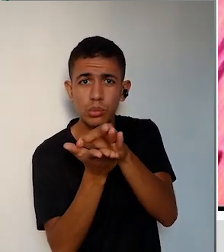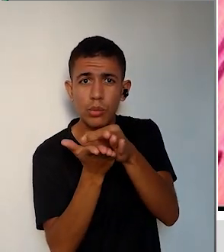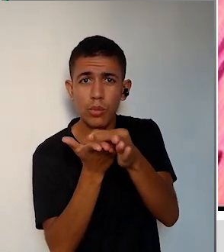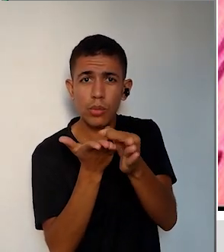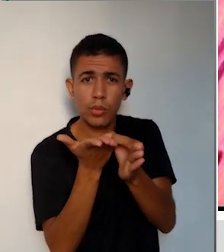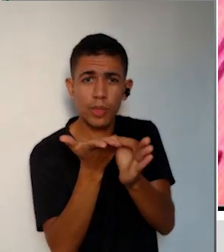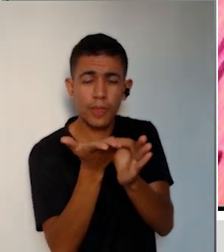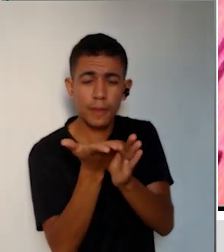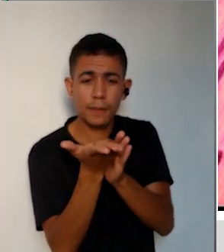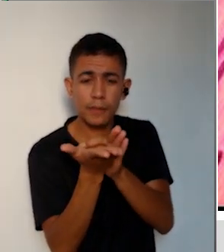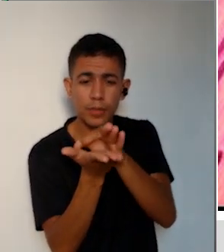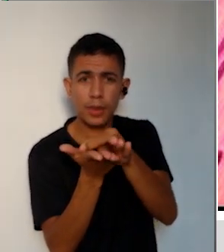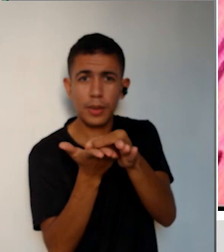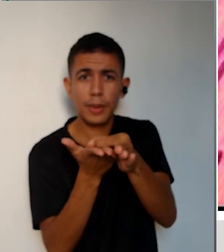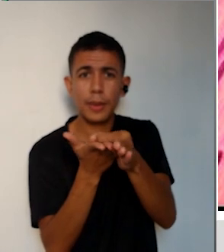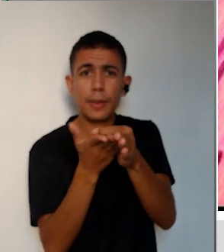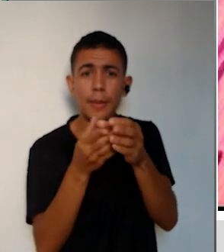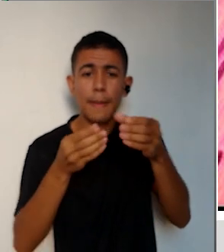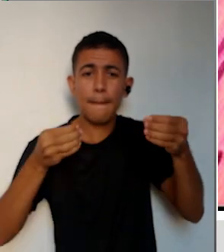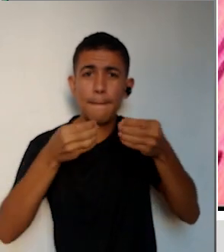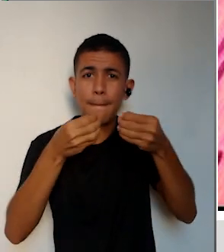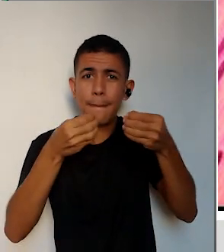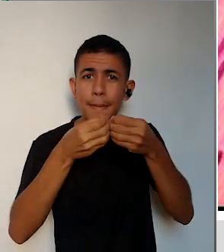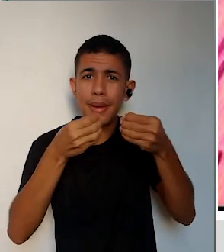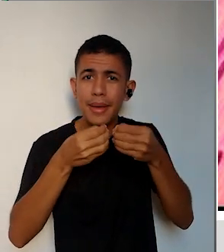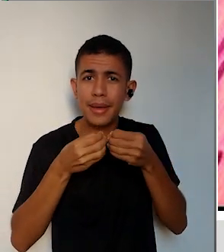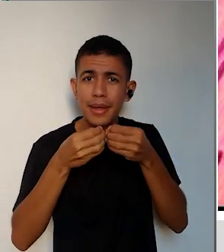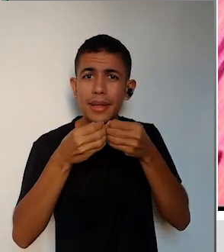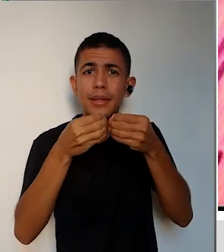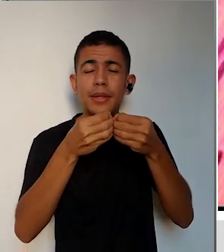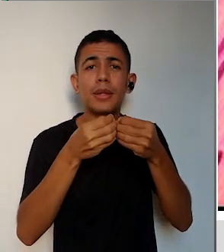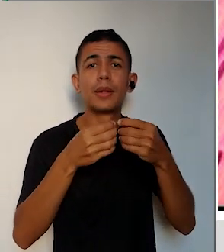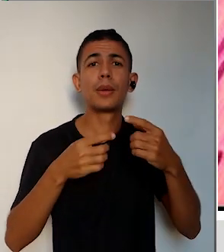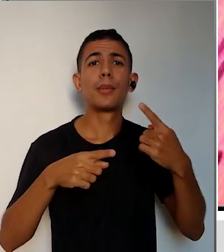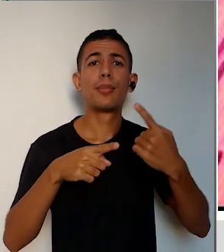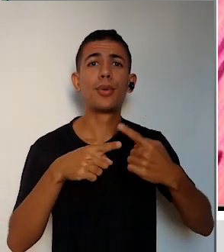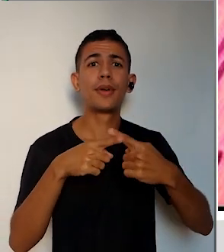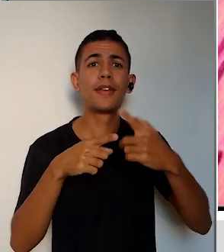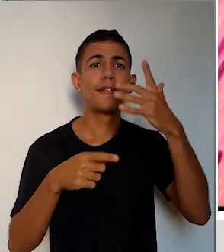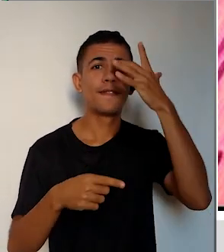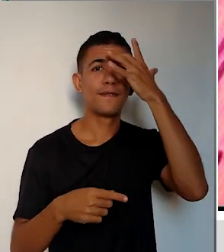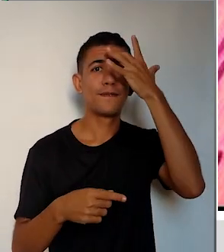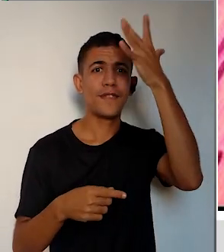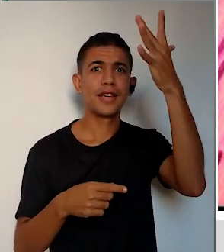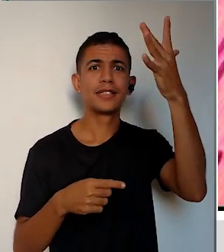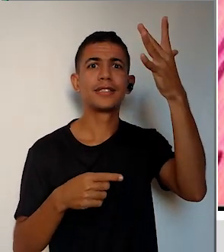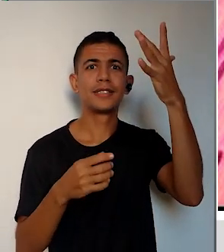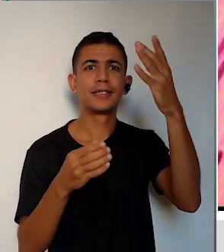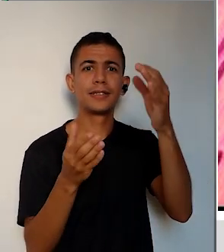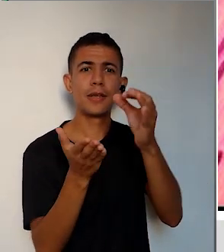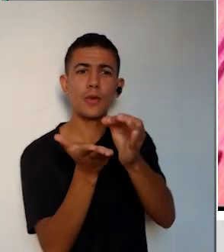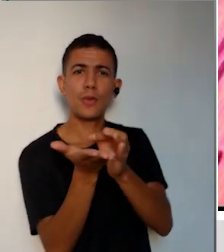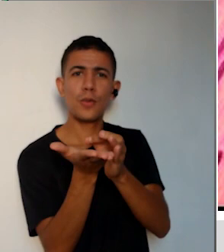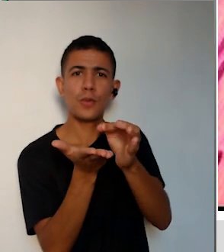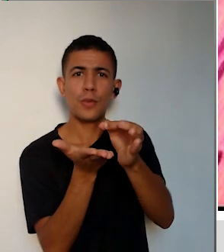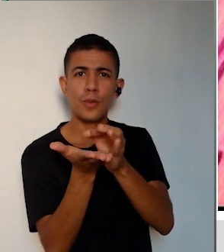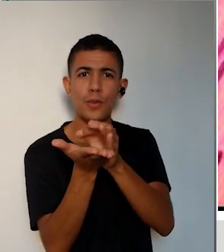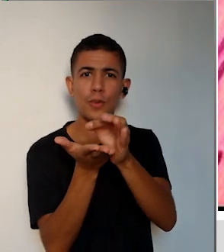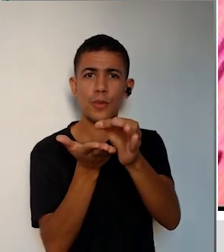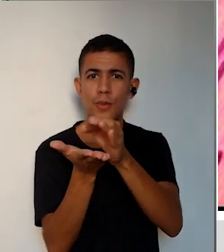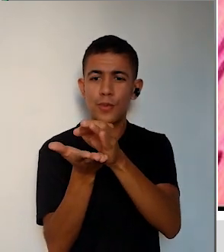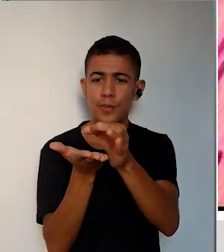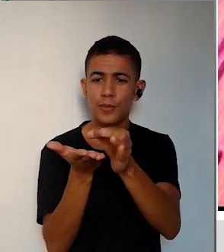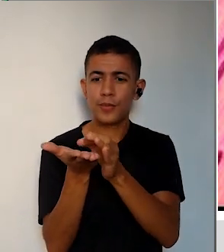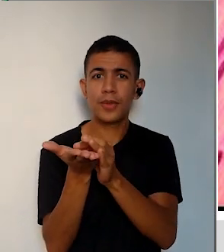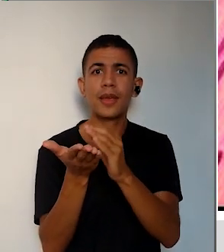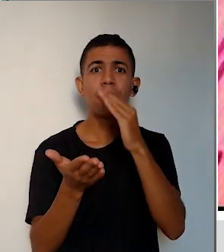junções gap entre as células musculares lisas adjacentes, o que permite e facilita